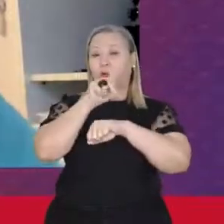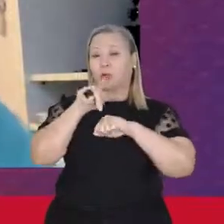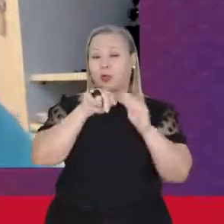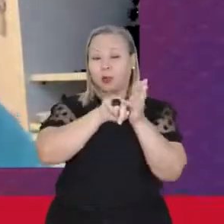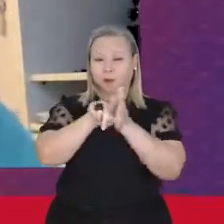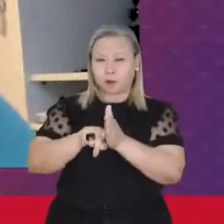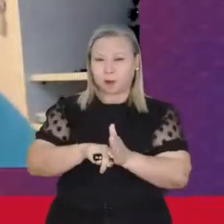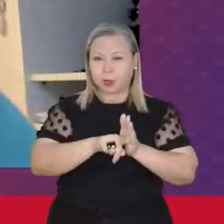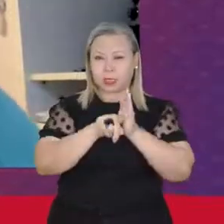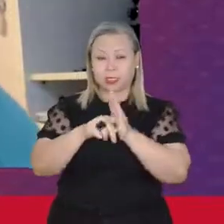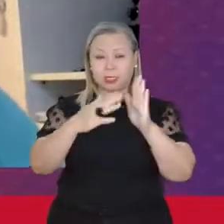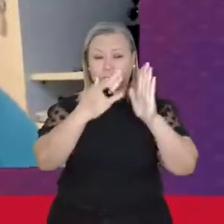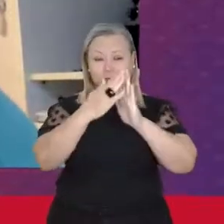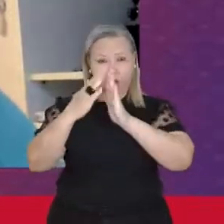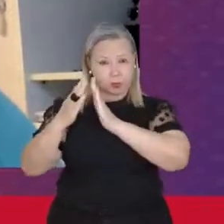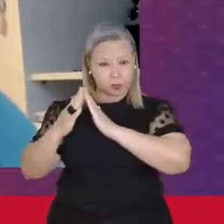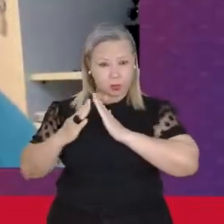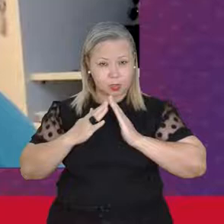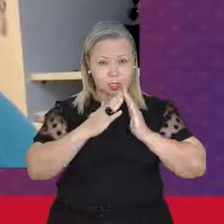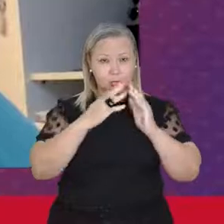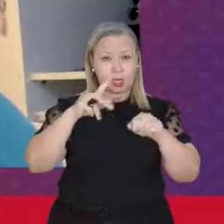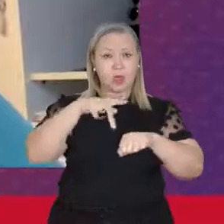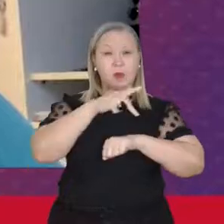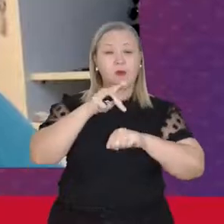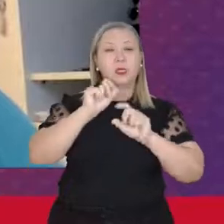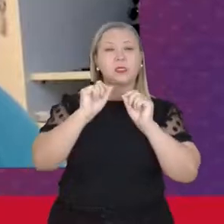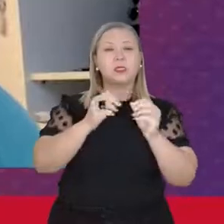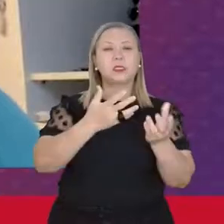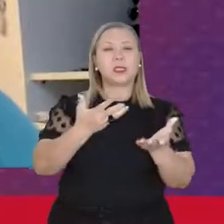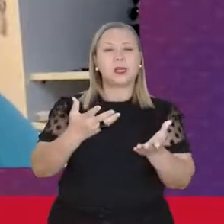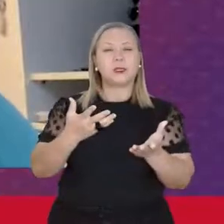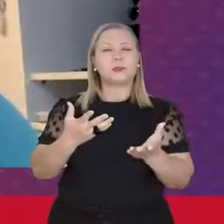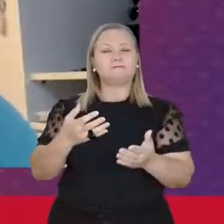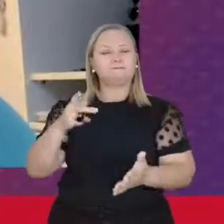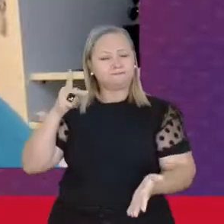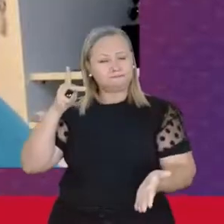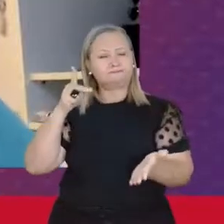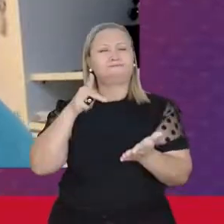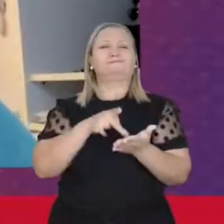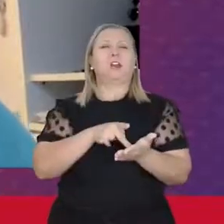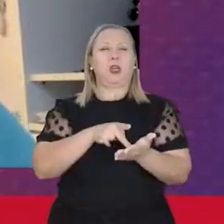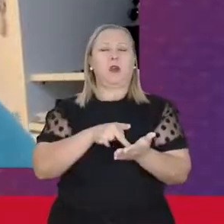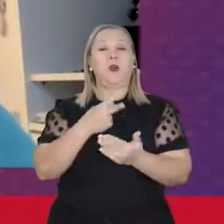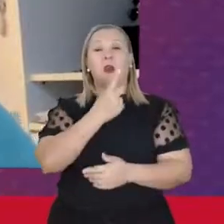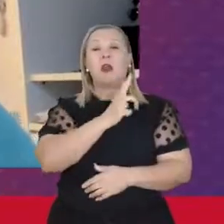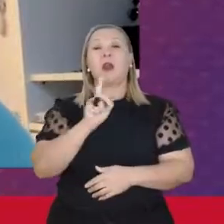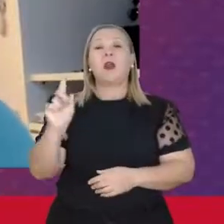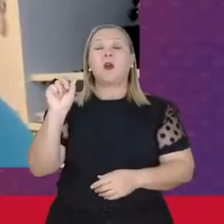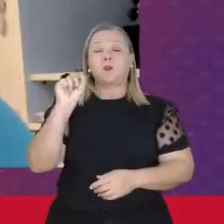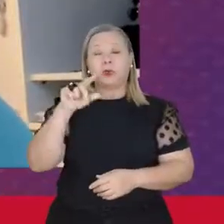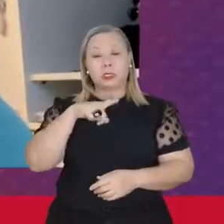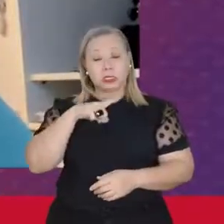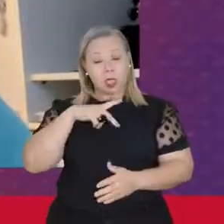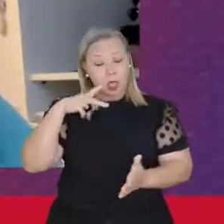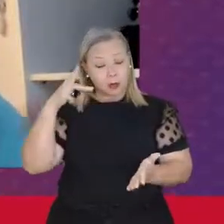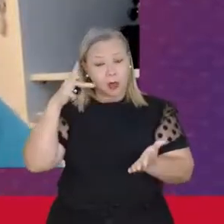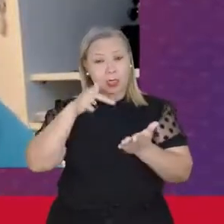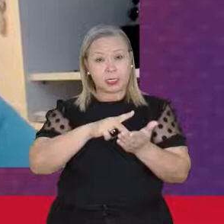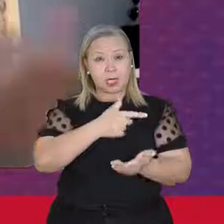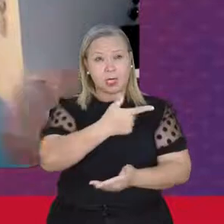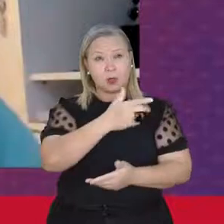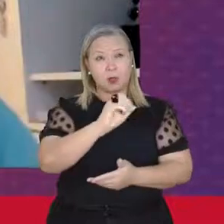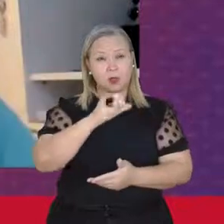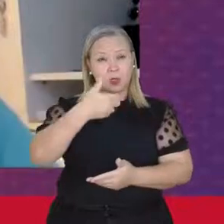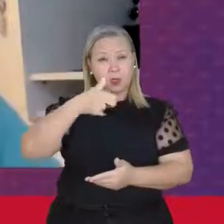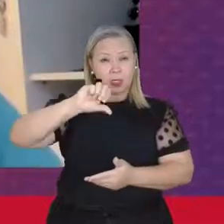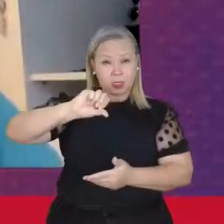pesquisa domiciliar, portanto, ela é bastante real. E a última que nós temos foi realizada em